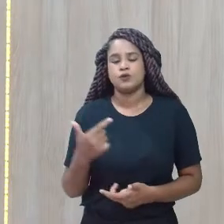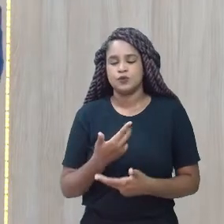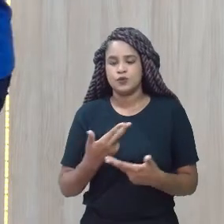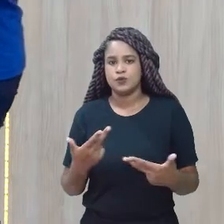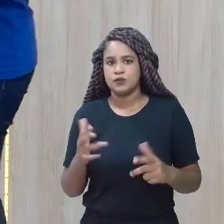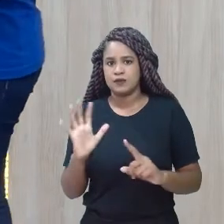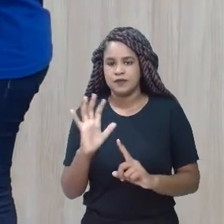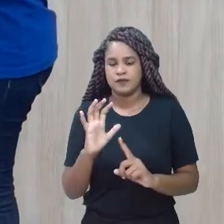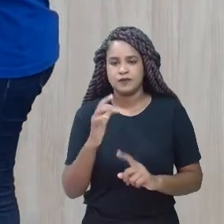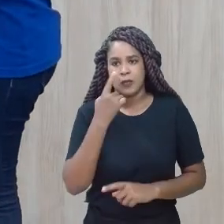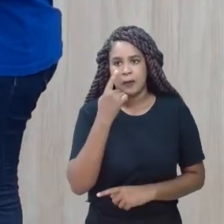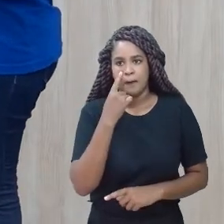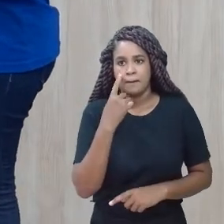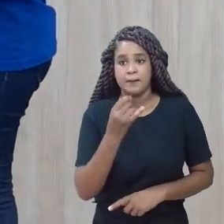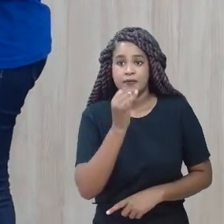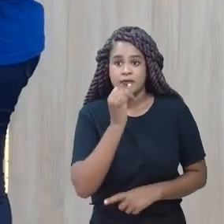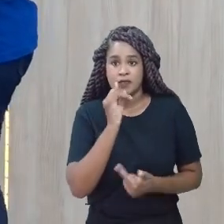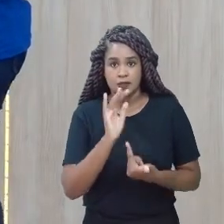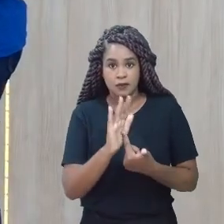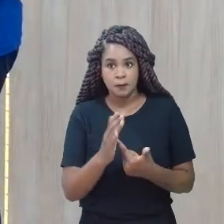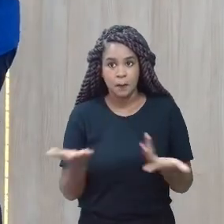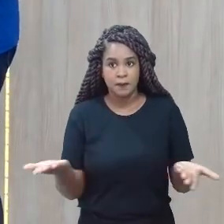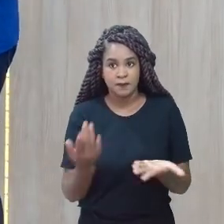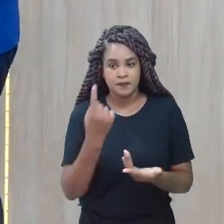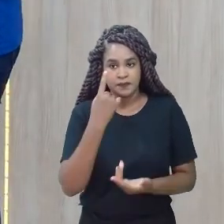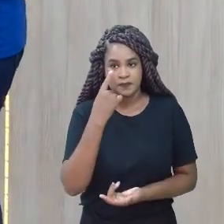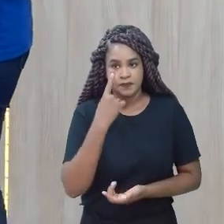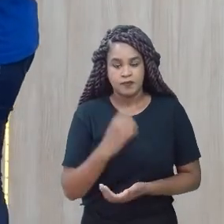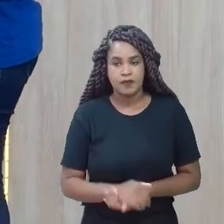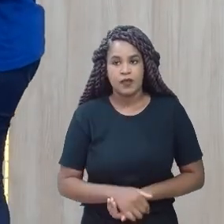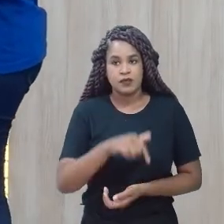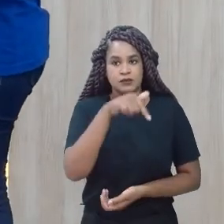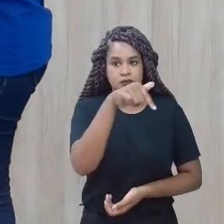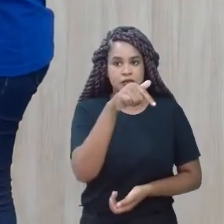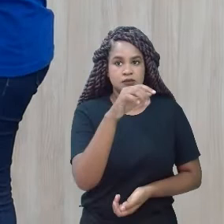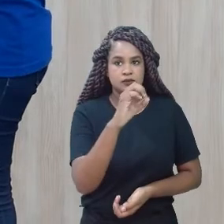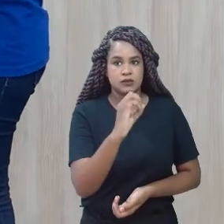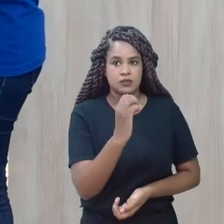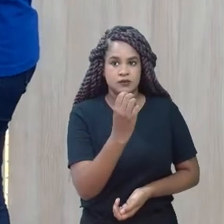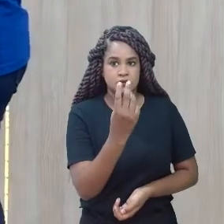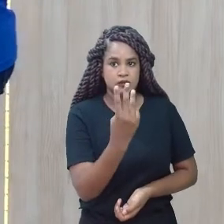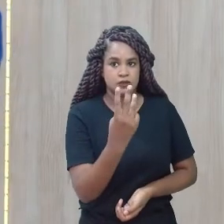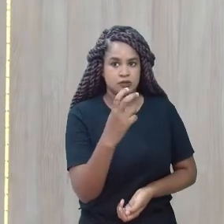nisso, ó. Dois exemplos aqui para a gente ver. A gente tem aí